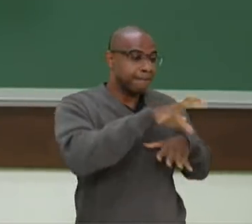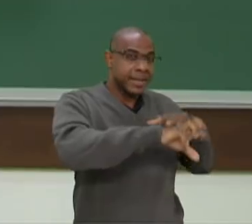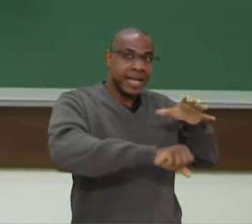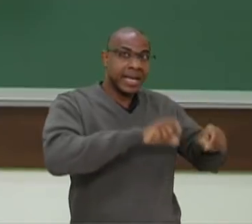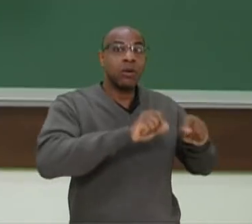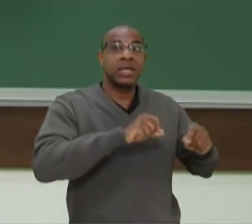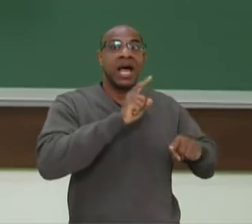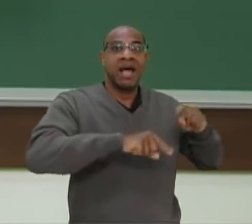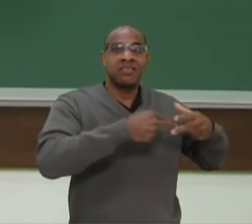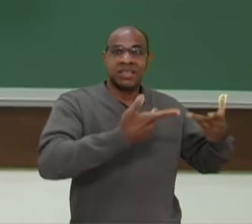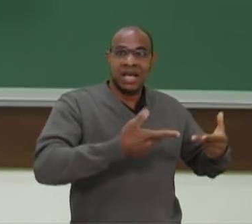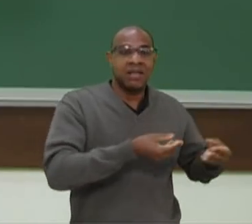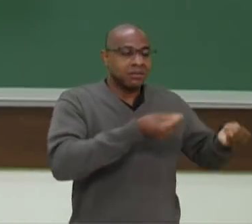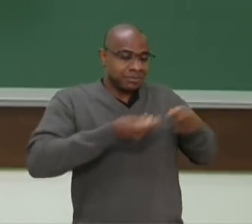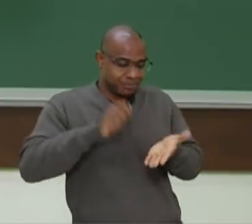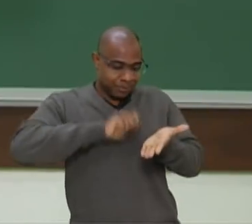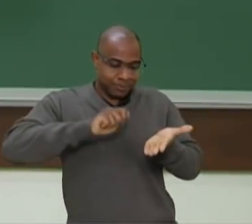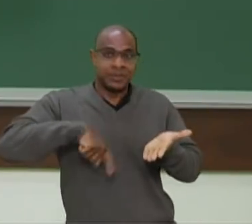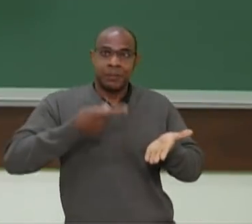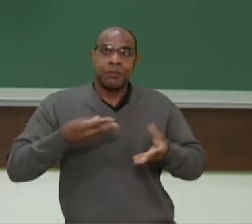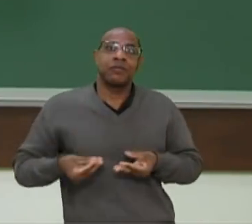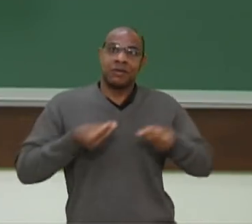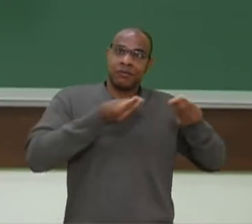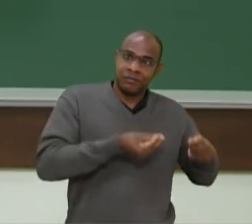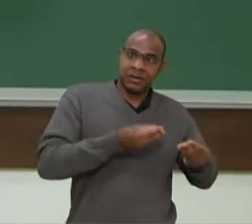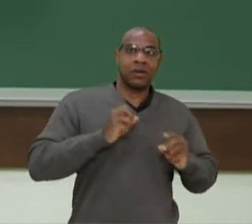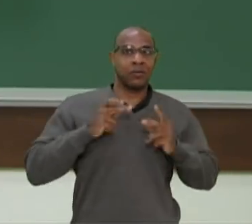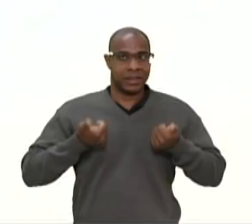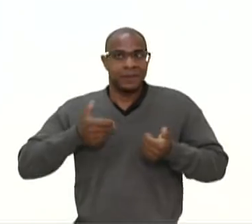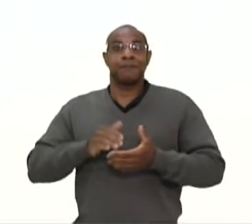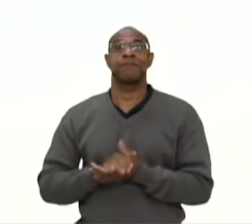sua escola. Muito bem. Vamos lá?